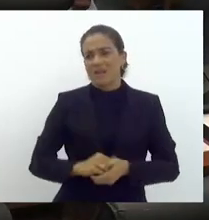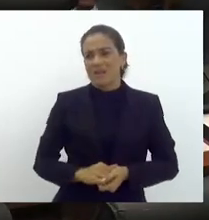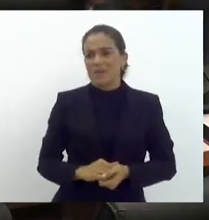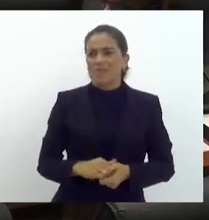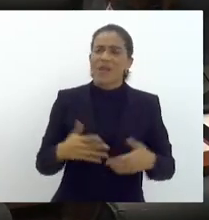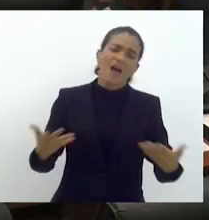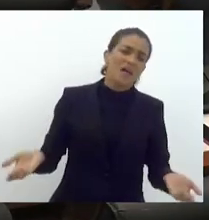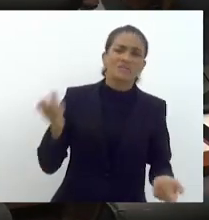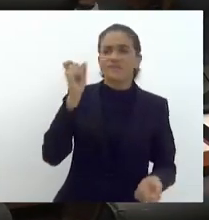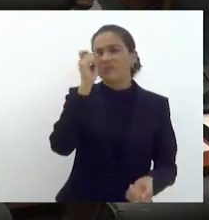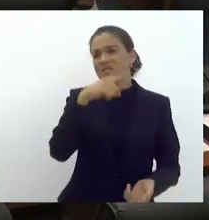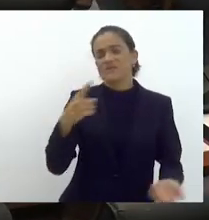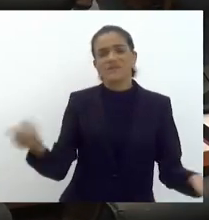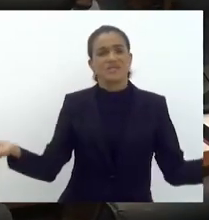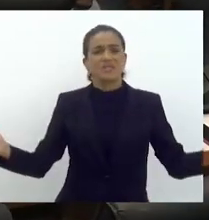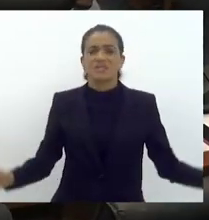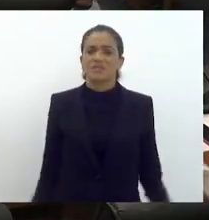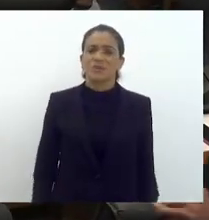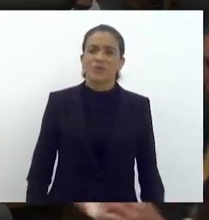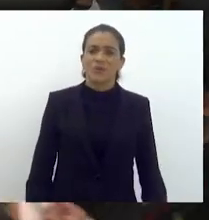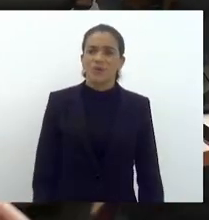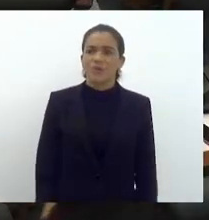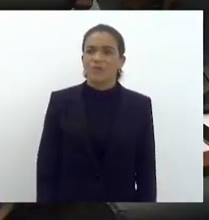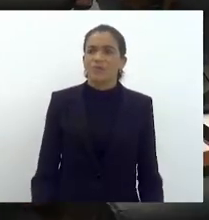Assim fica difícil